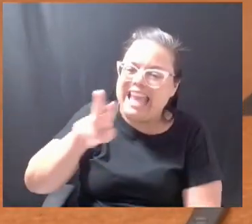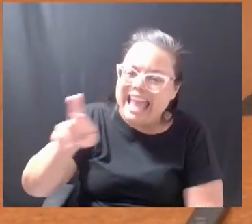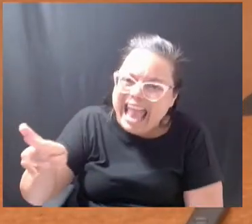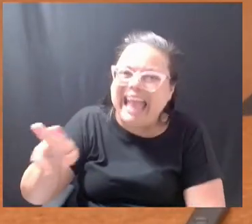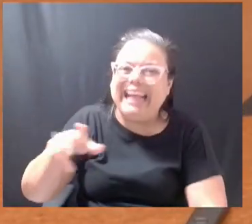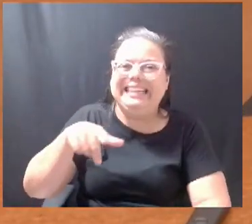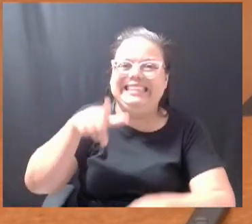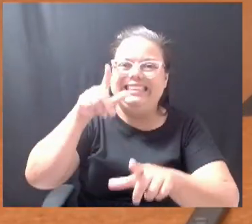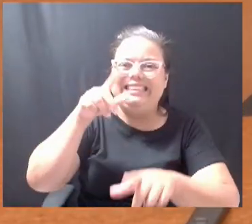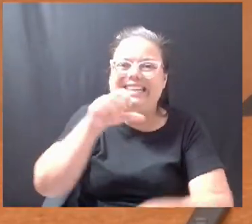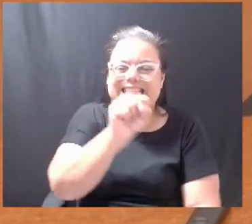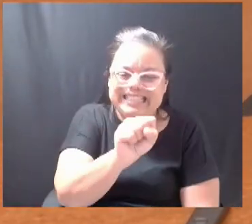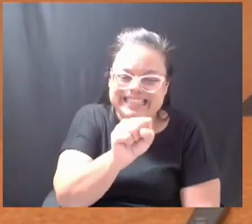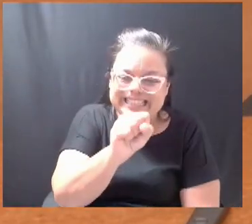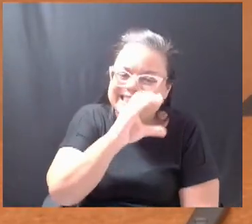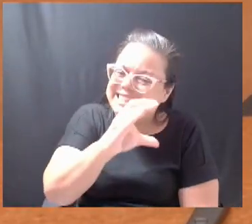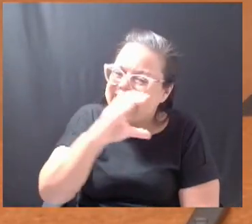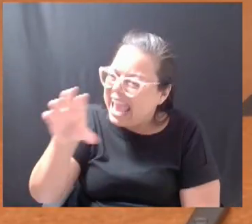galera